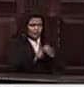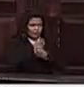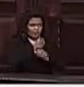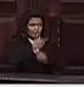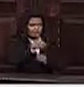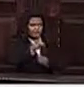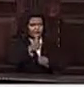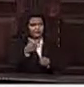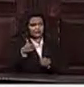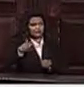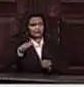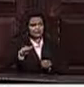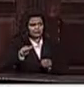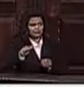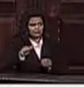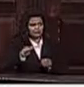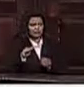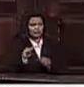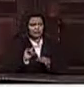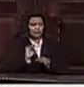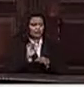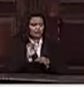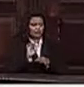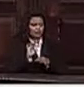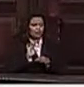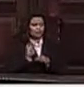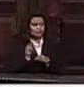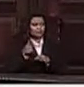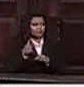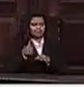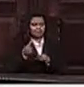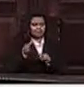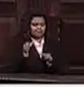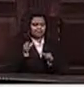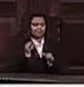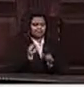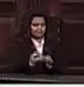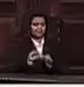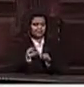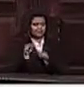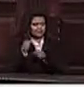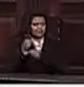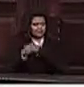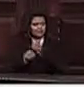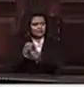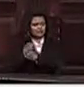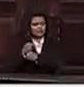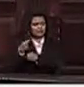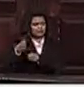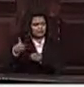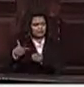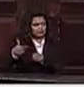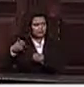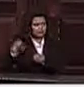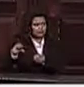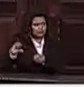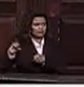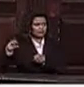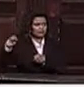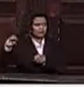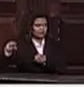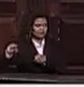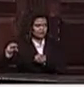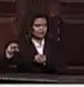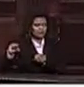violenta para o ano de 2009, e se não houver um impedimento, daqui a pouco nós vamos estar